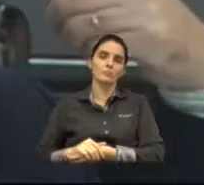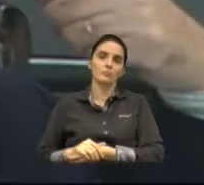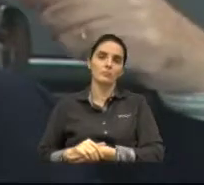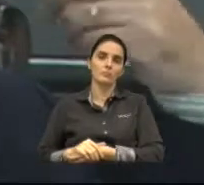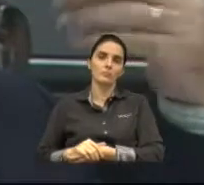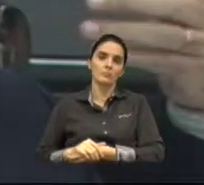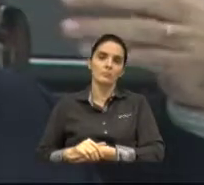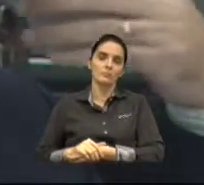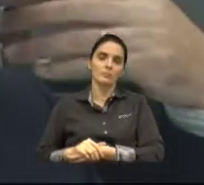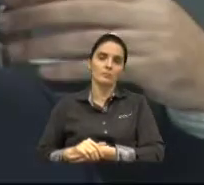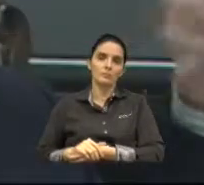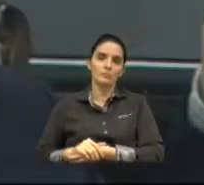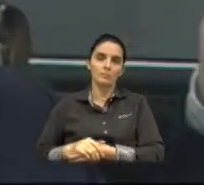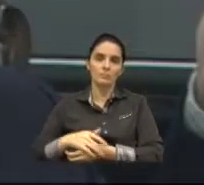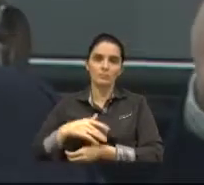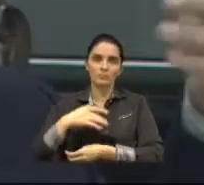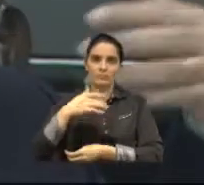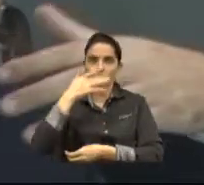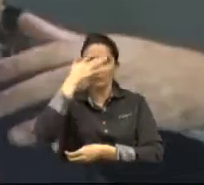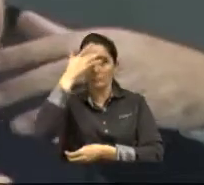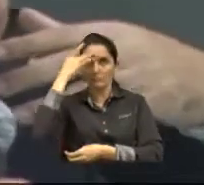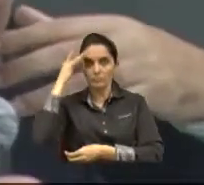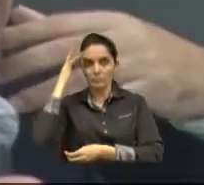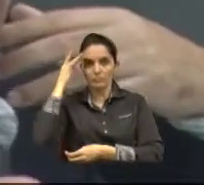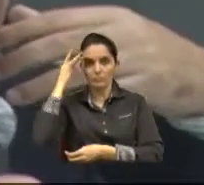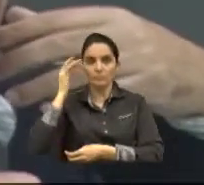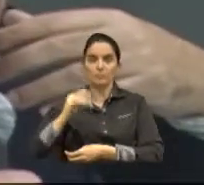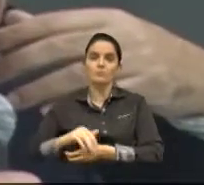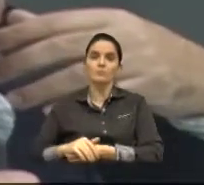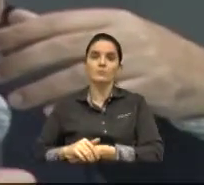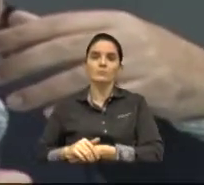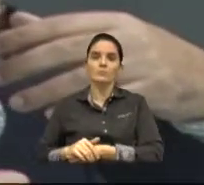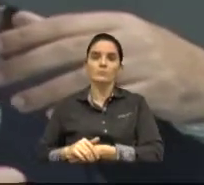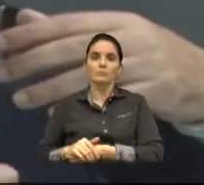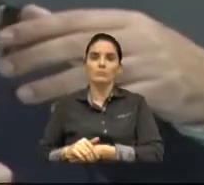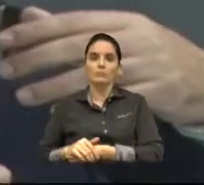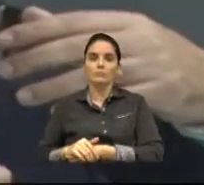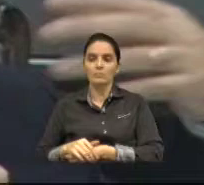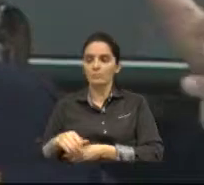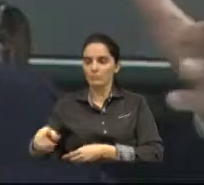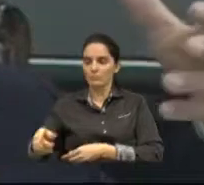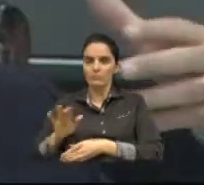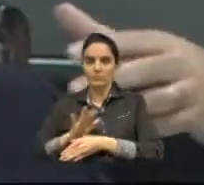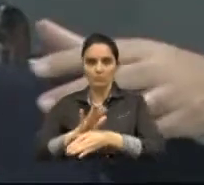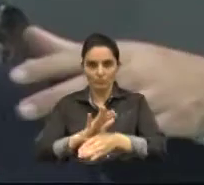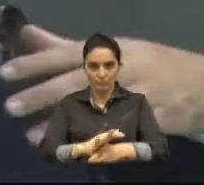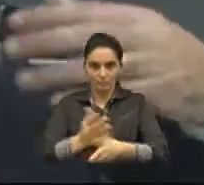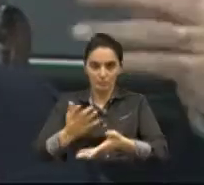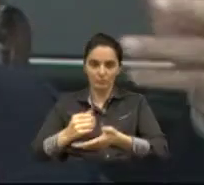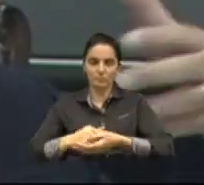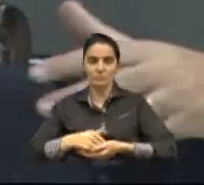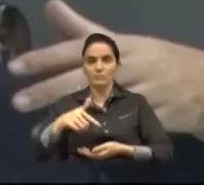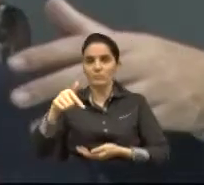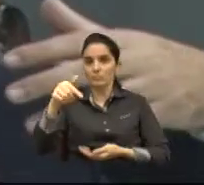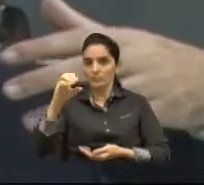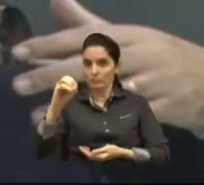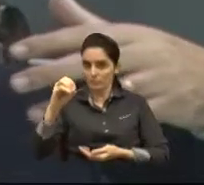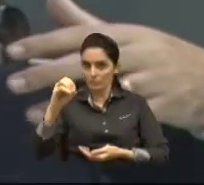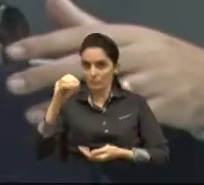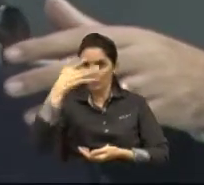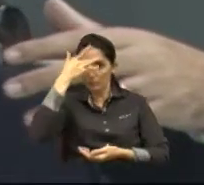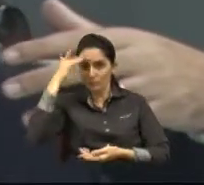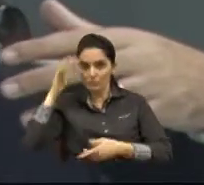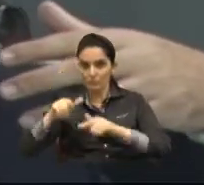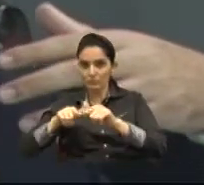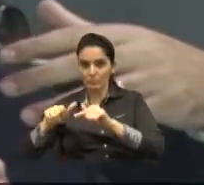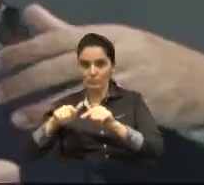escritório, com 70 colaboradores, e que faz e continua